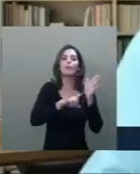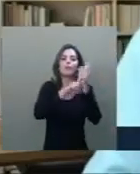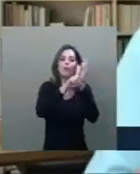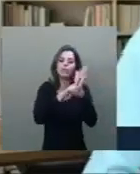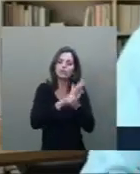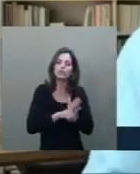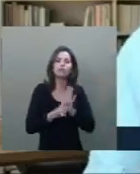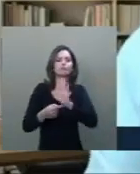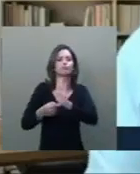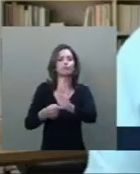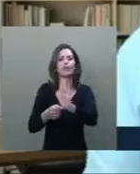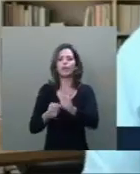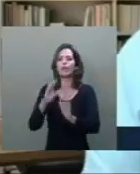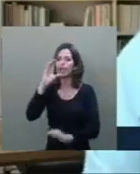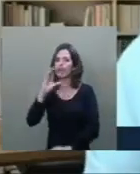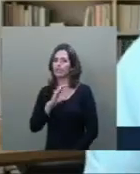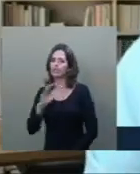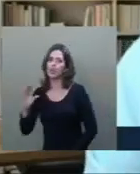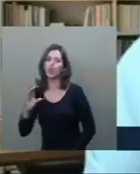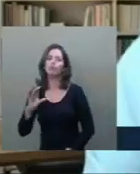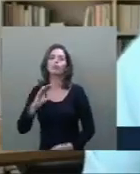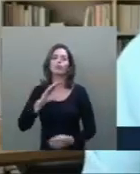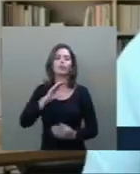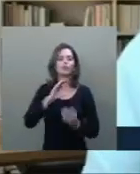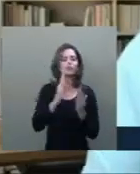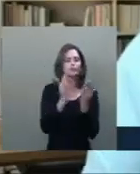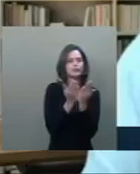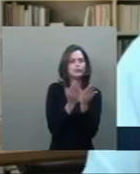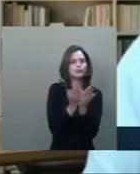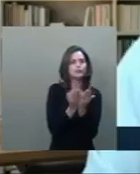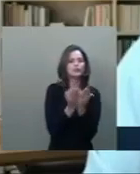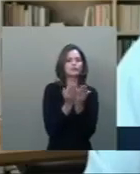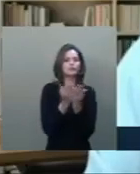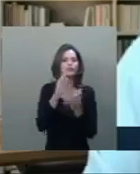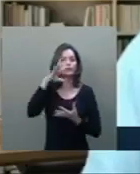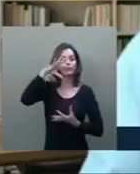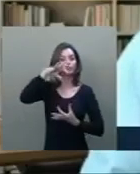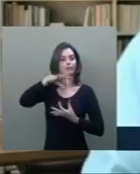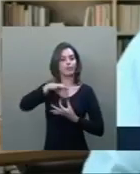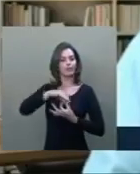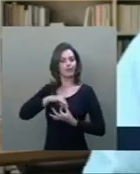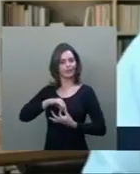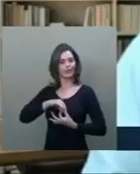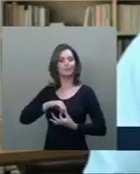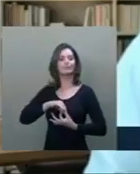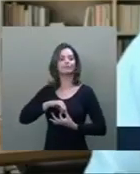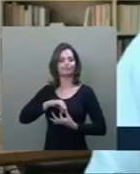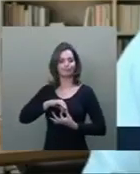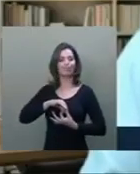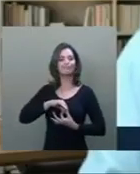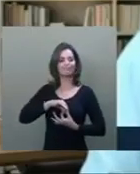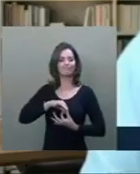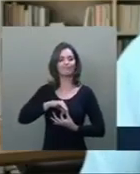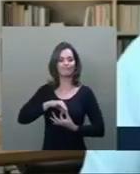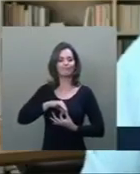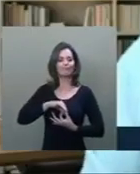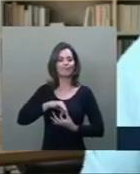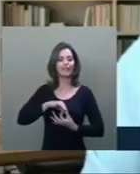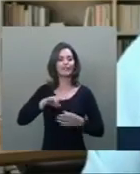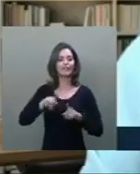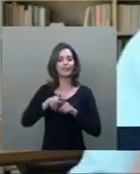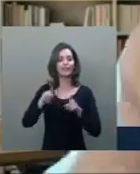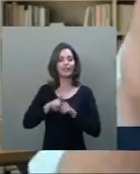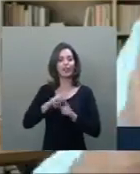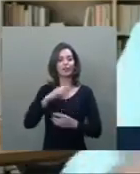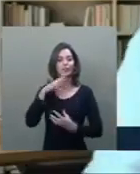que católico, espírita, olha, eu tenho o maior carinho pelo espírita, conheço bem o espiritismo também, embora sou